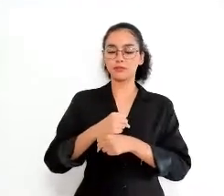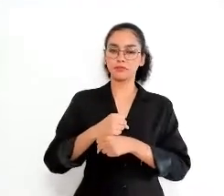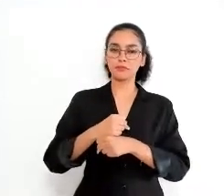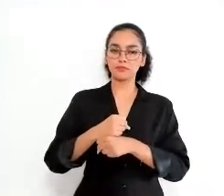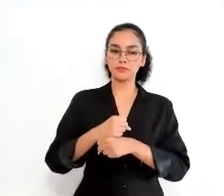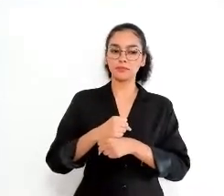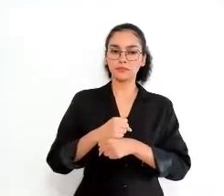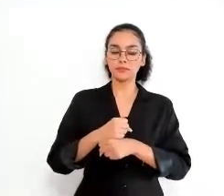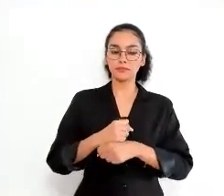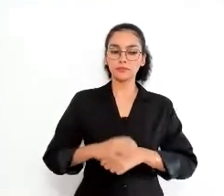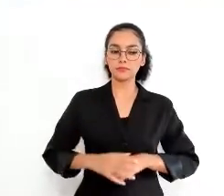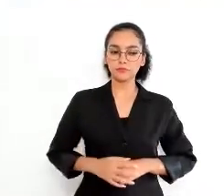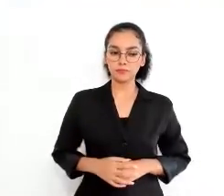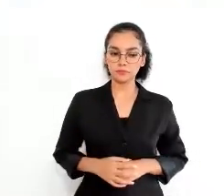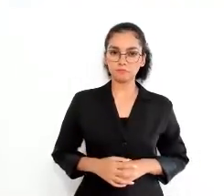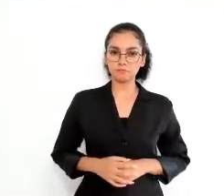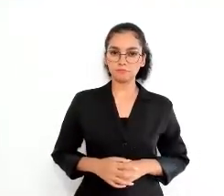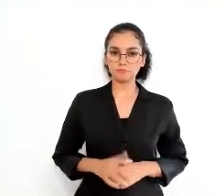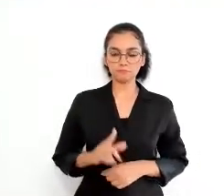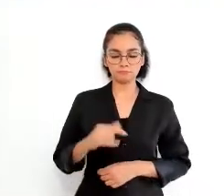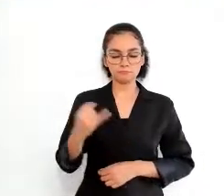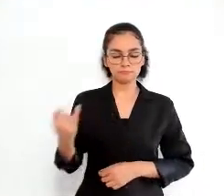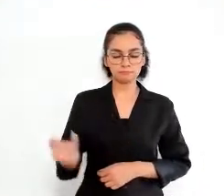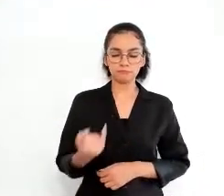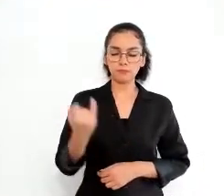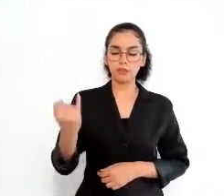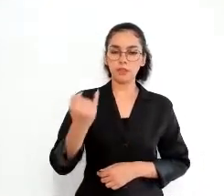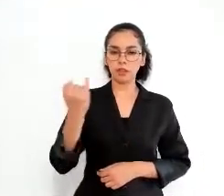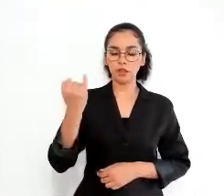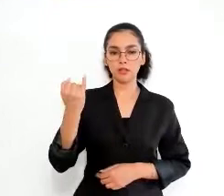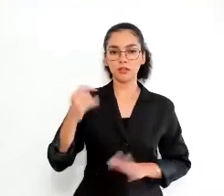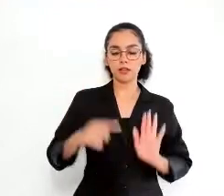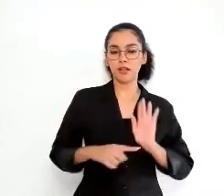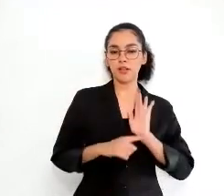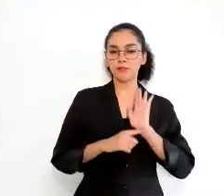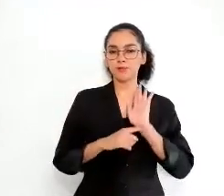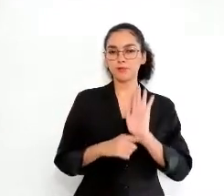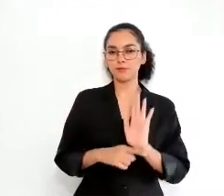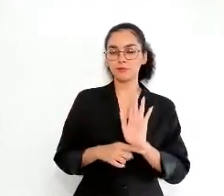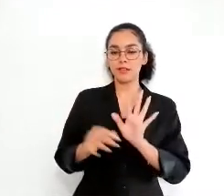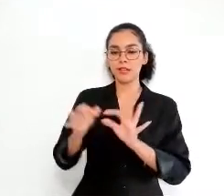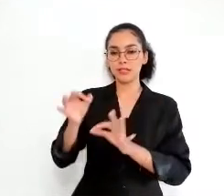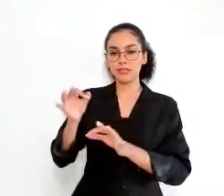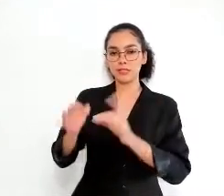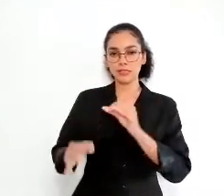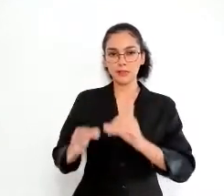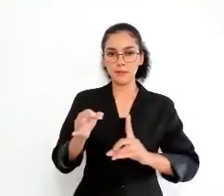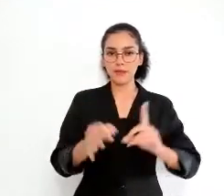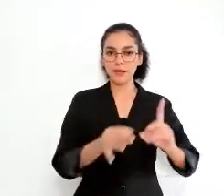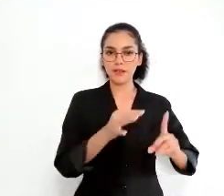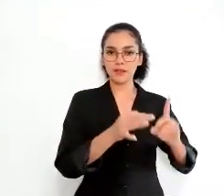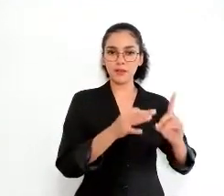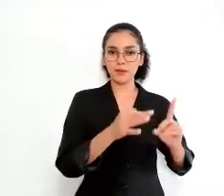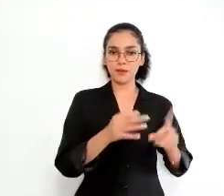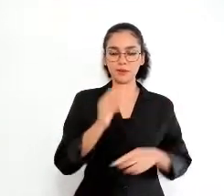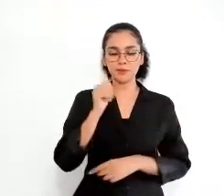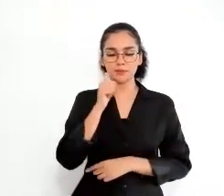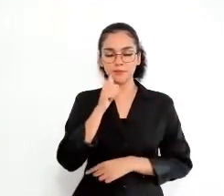imprescindível a relevante colaboração de desembargadoras e